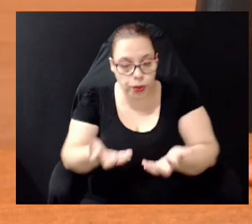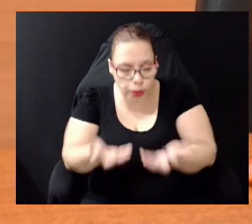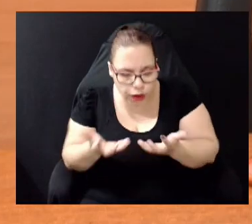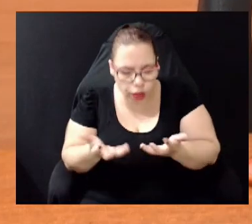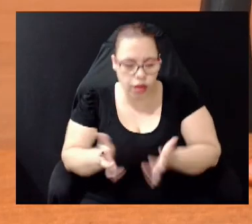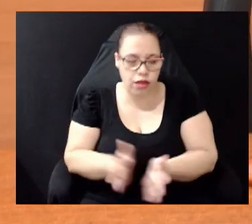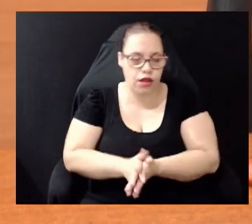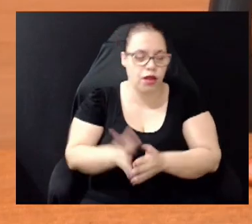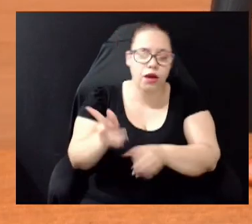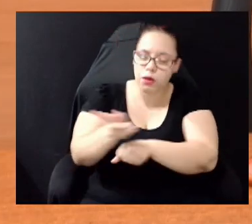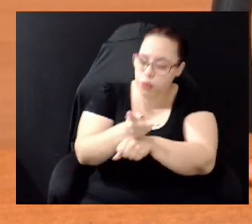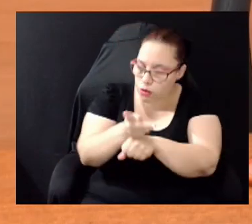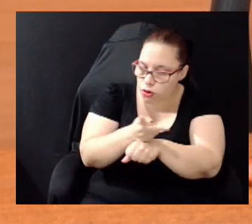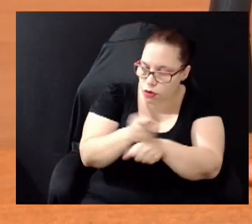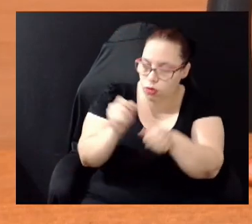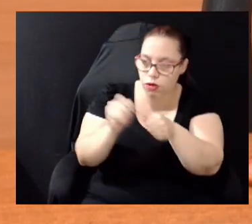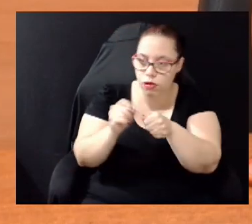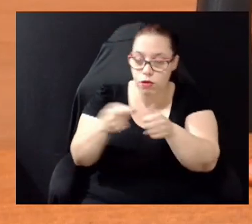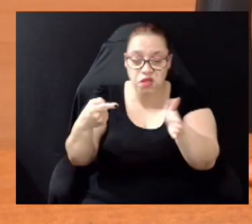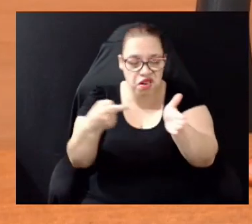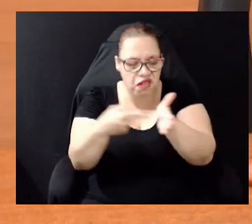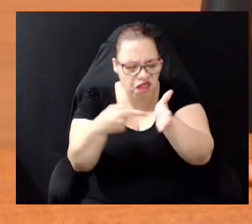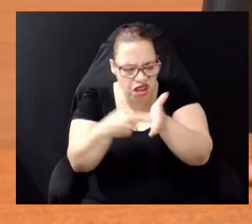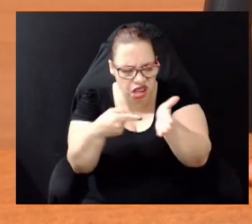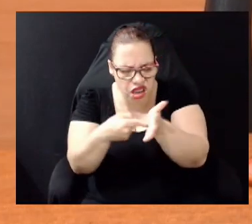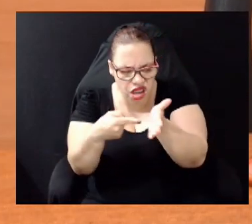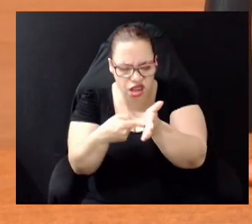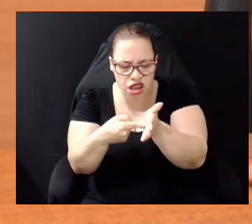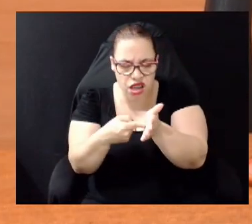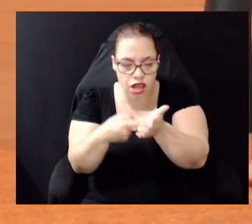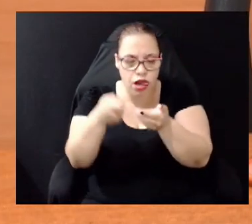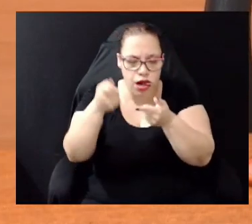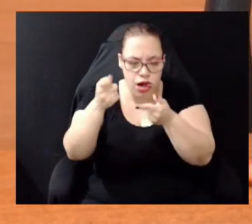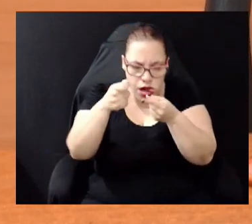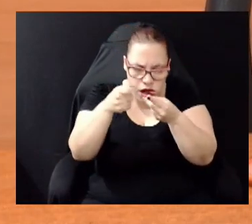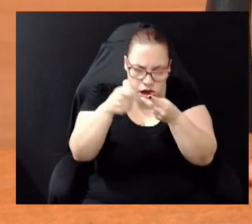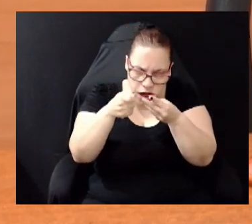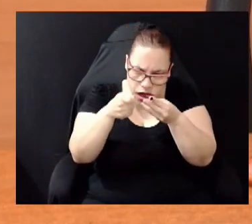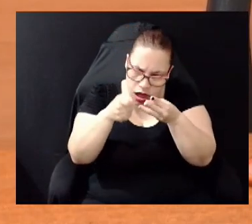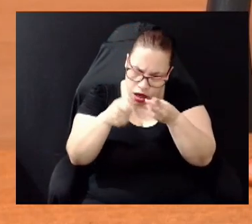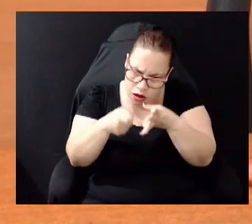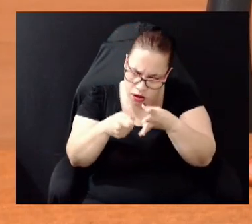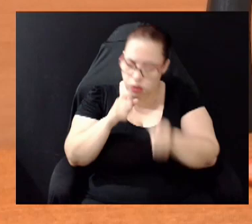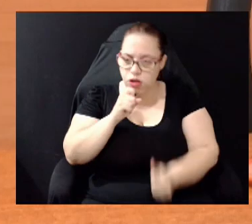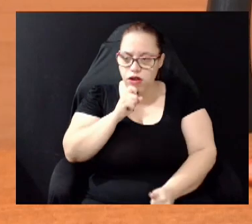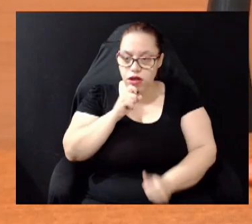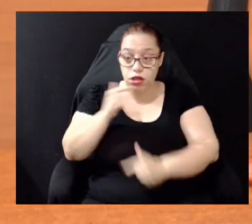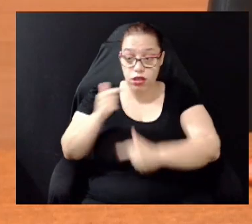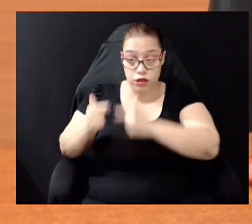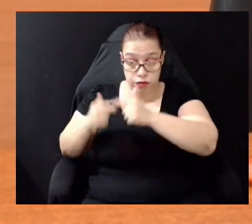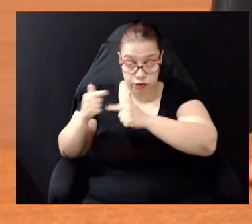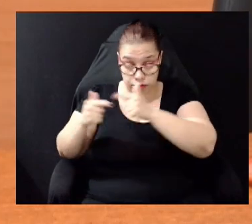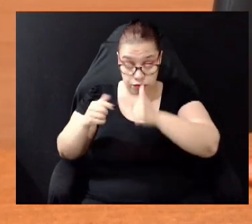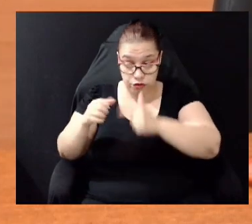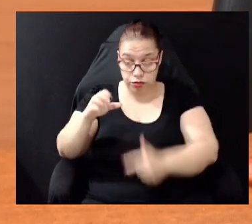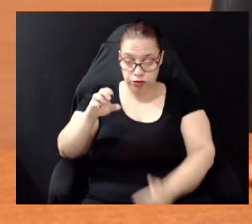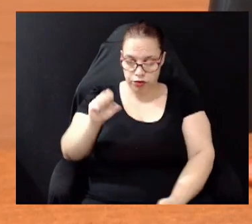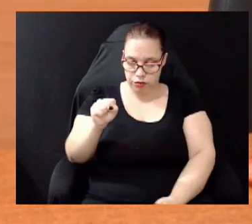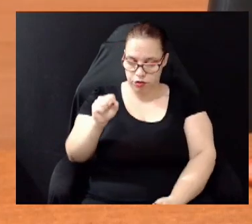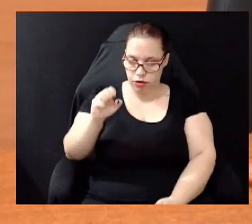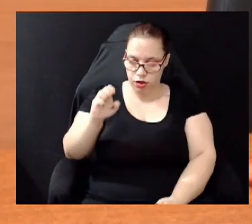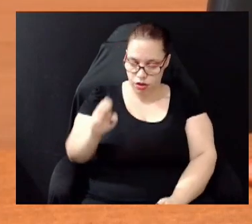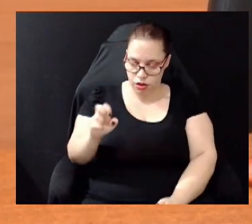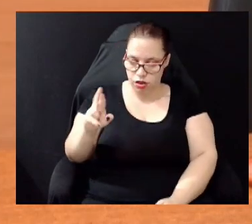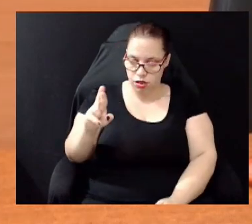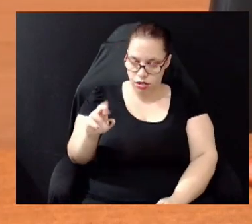procurem, façam suas denúncias, para a gente quantificar. Isso está sendo gerenciado pelo CEREST, que em parceria com o